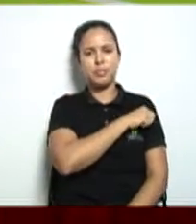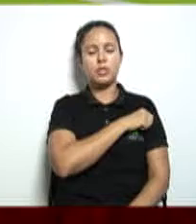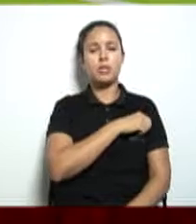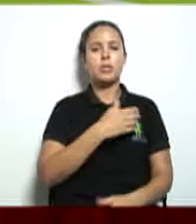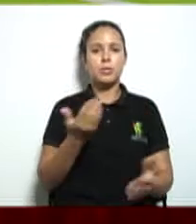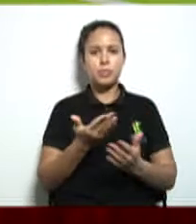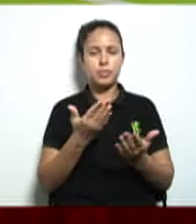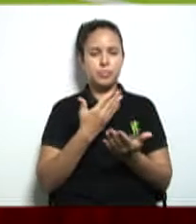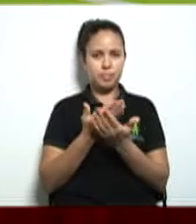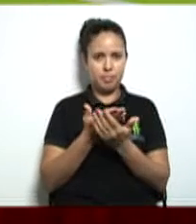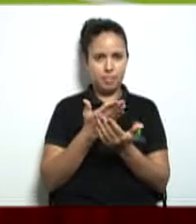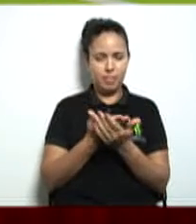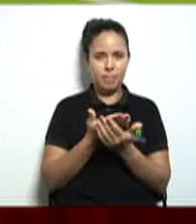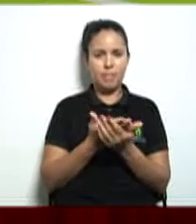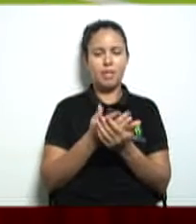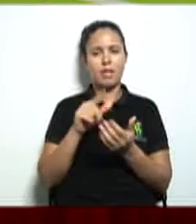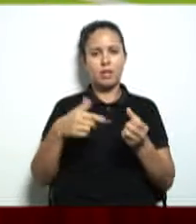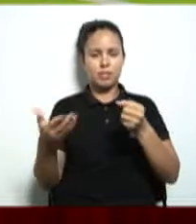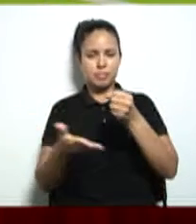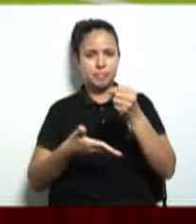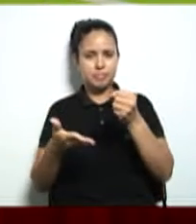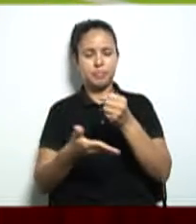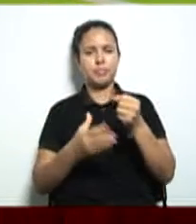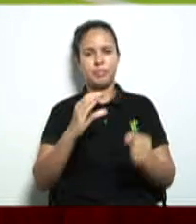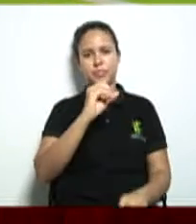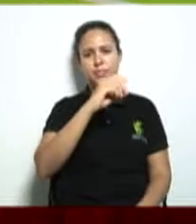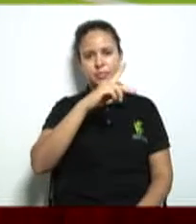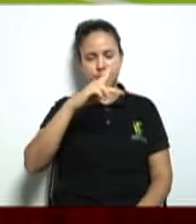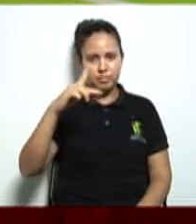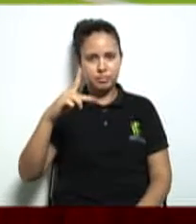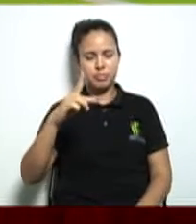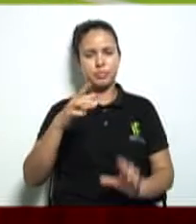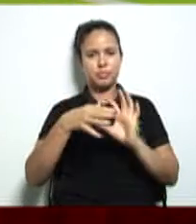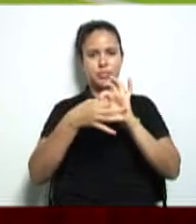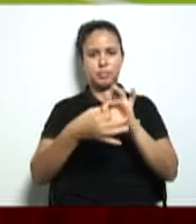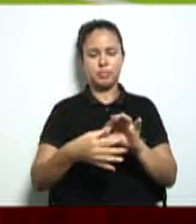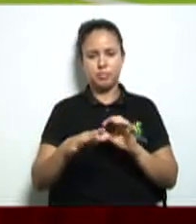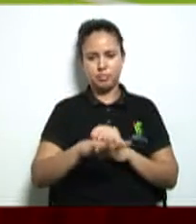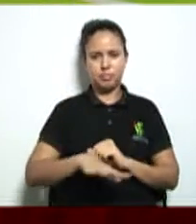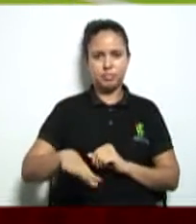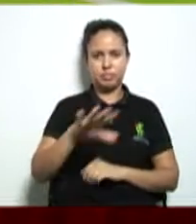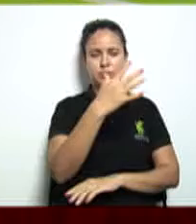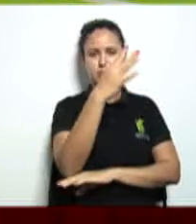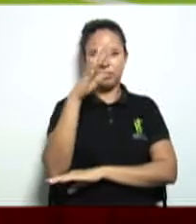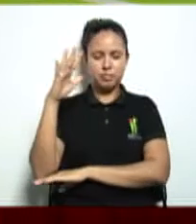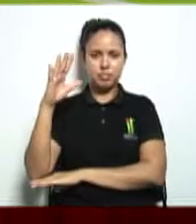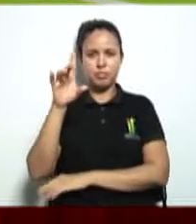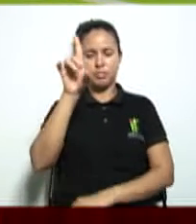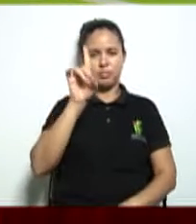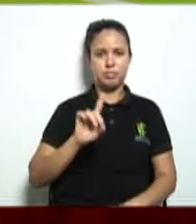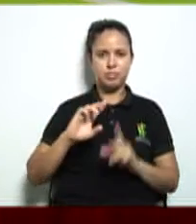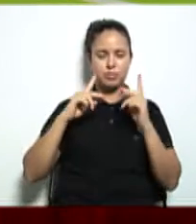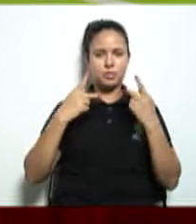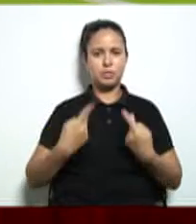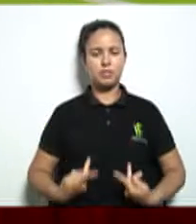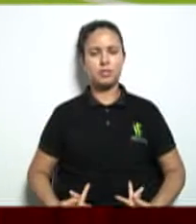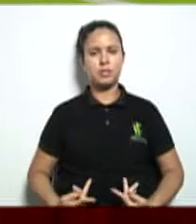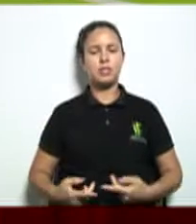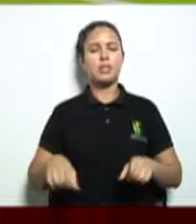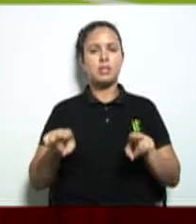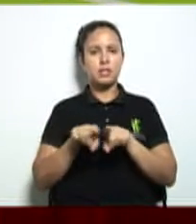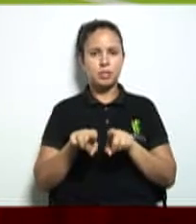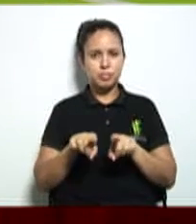estudar sobre os princípios cooperativistas relacionados ao meio ambiente e direitos humanos. Eu também, igualmente,